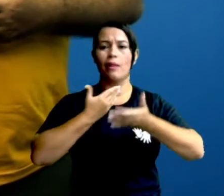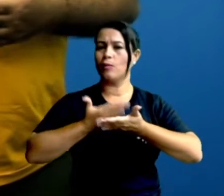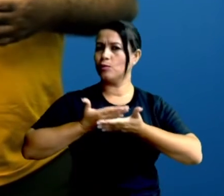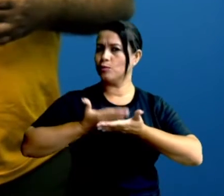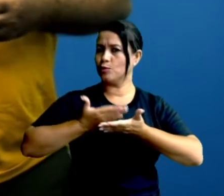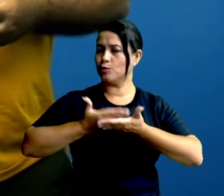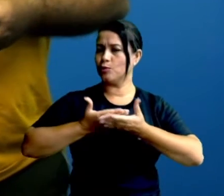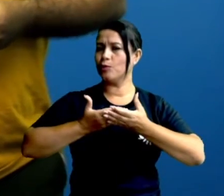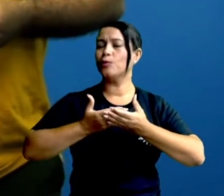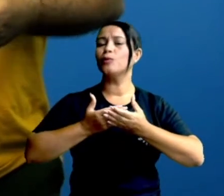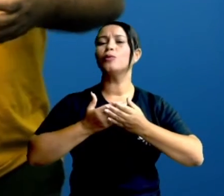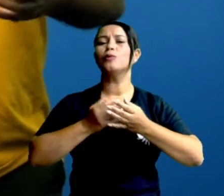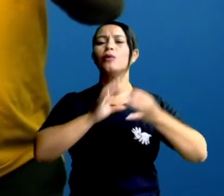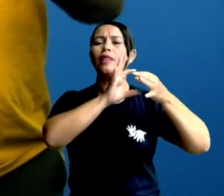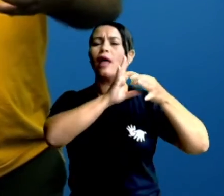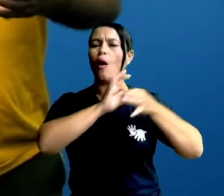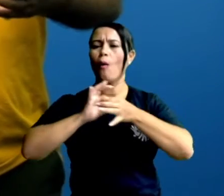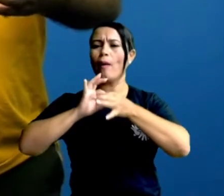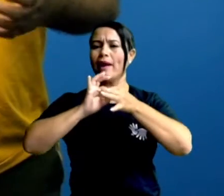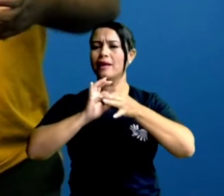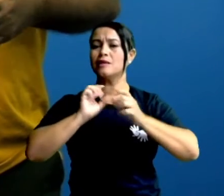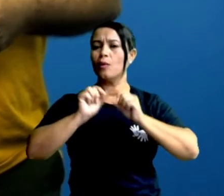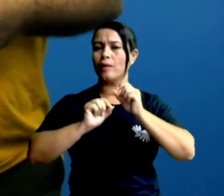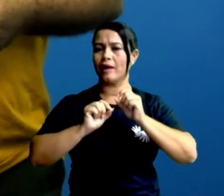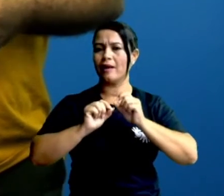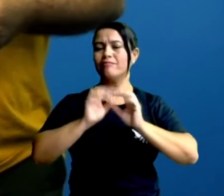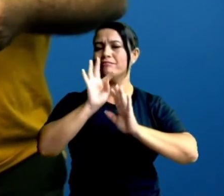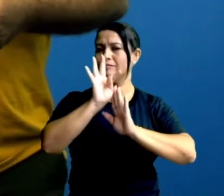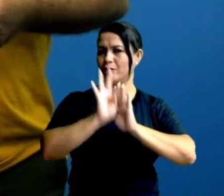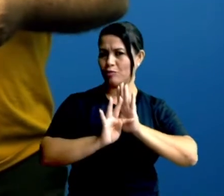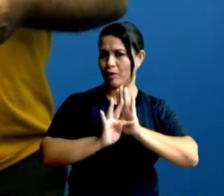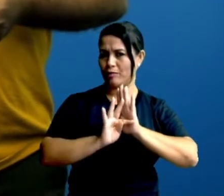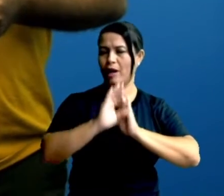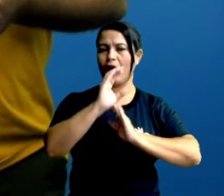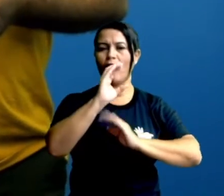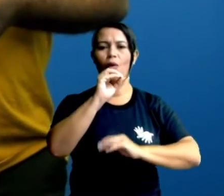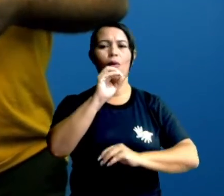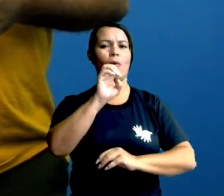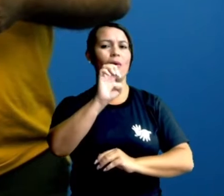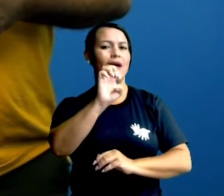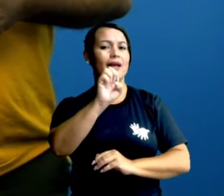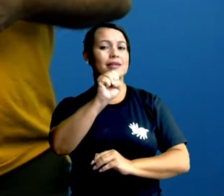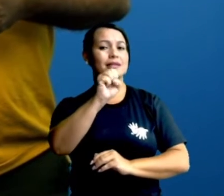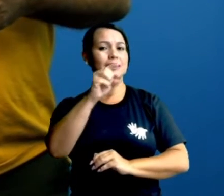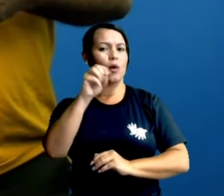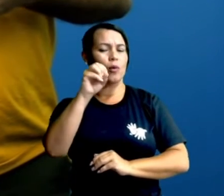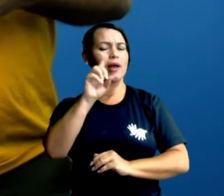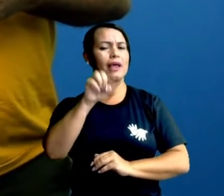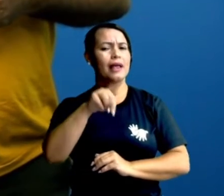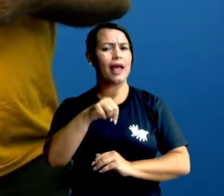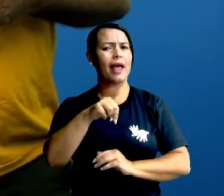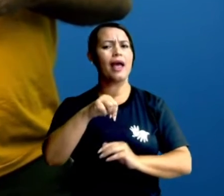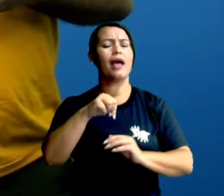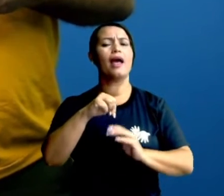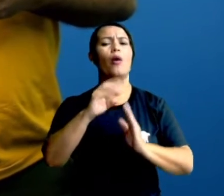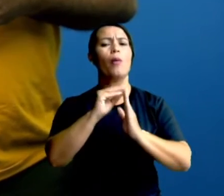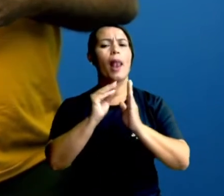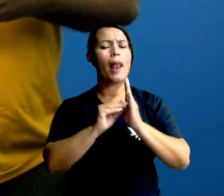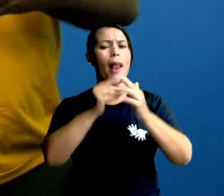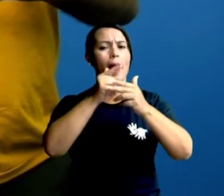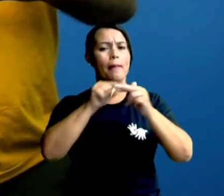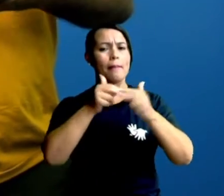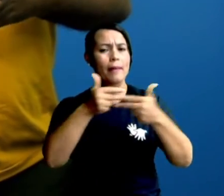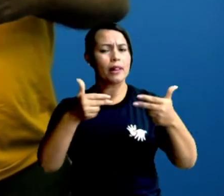estudo da coerência textual. Trata-se da coesão. A coesão que é um elemento, não é, um